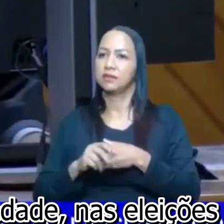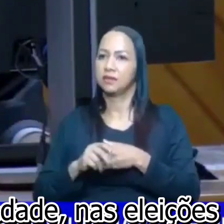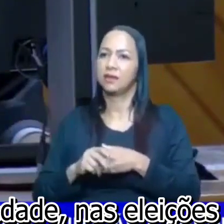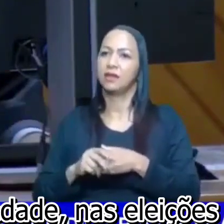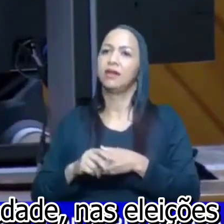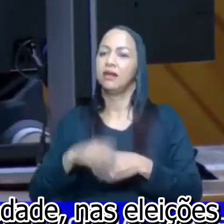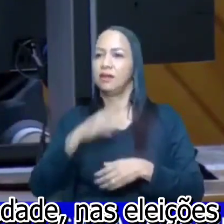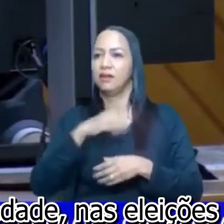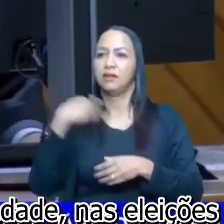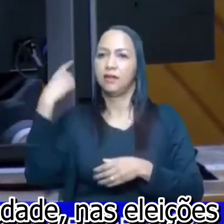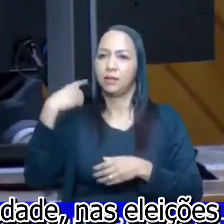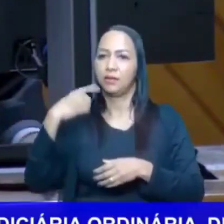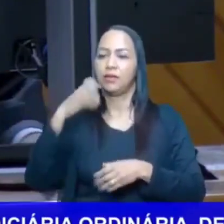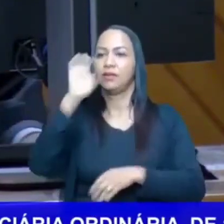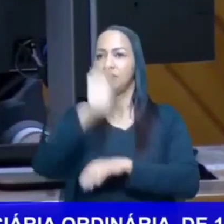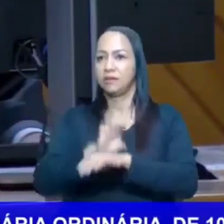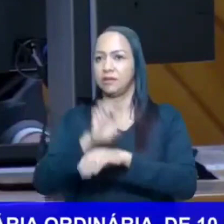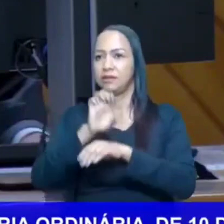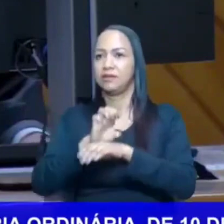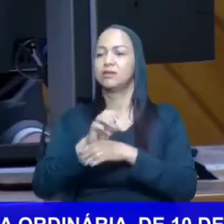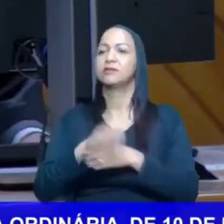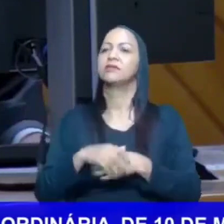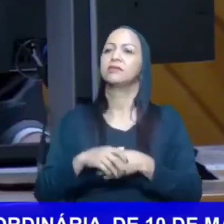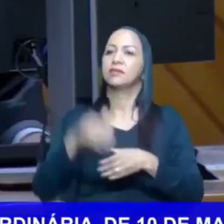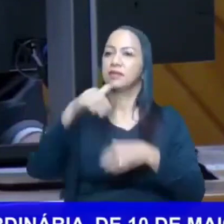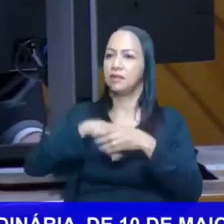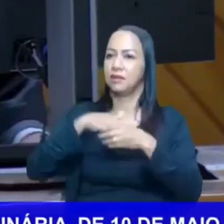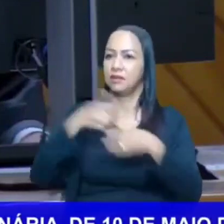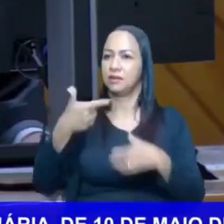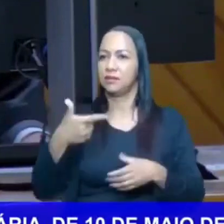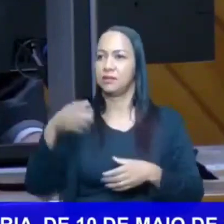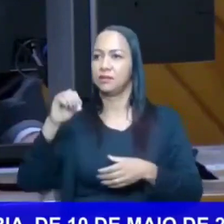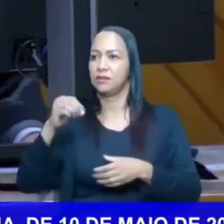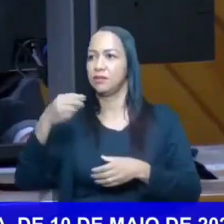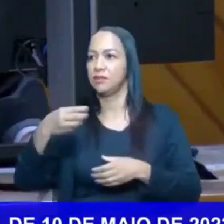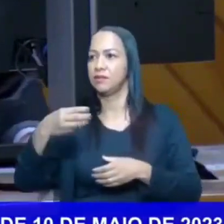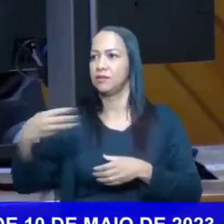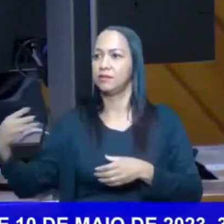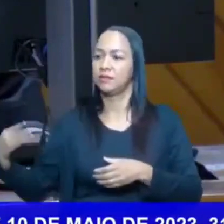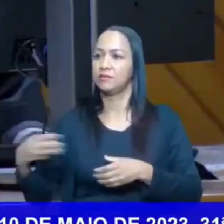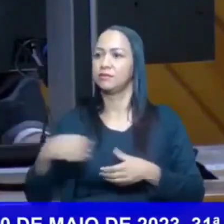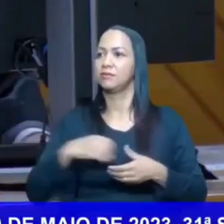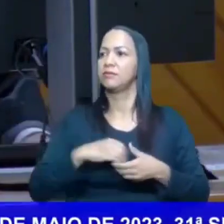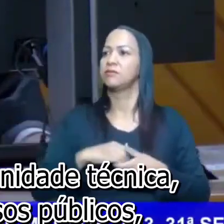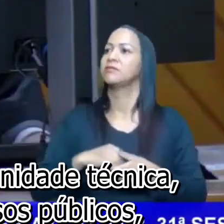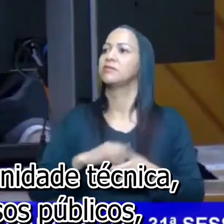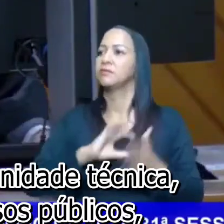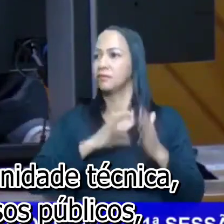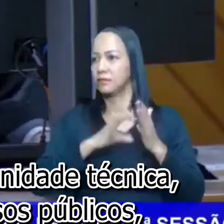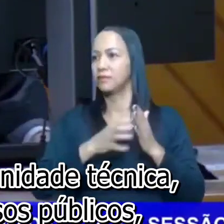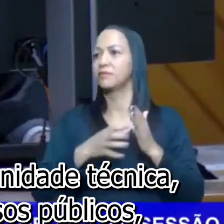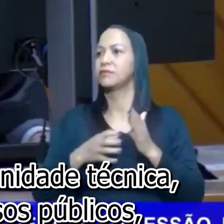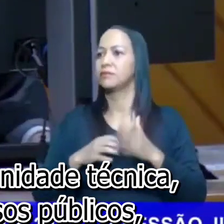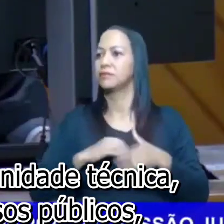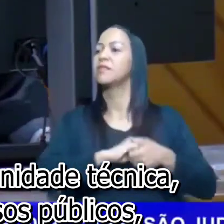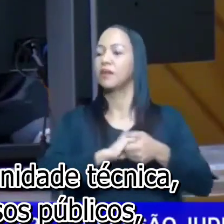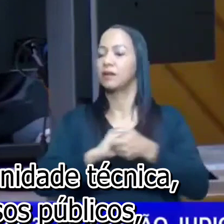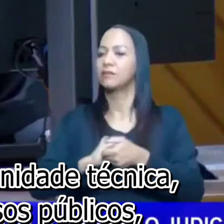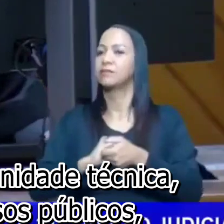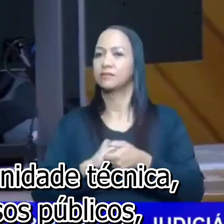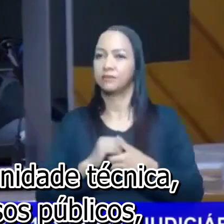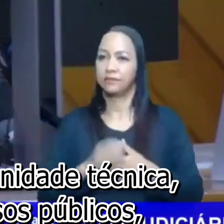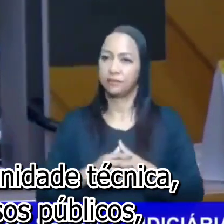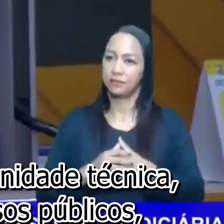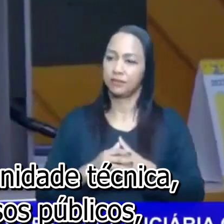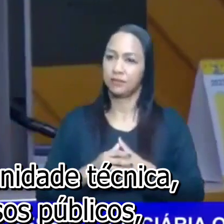por baixo, gravata azul. Nas eleições de usa 2022. óculos, é um homem de pele clara. Apresentadas à sua as frente, a tela do contas e seu computador submetidas e o à